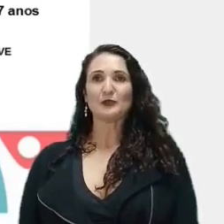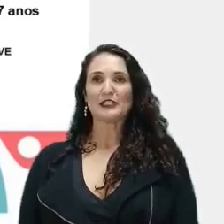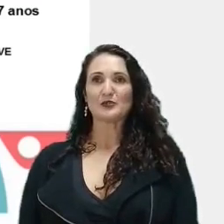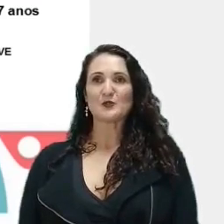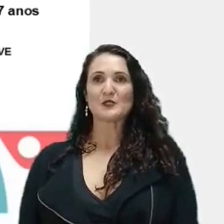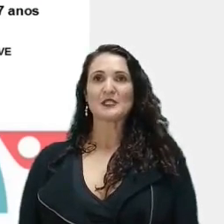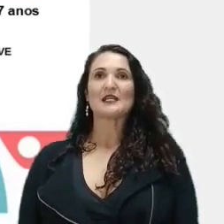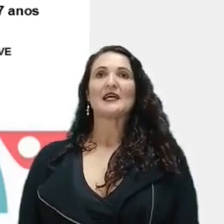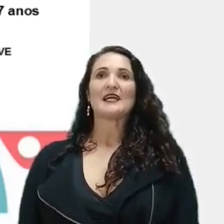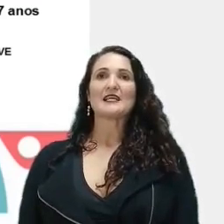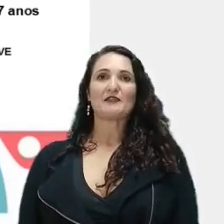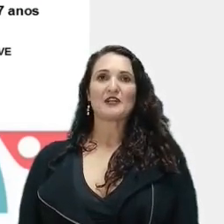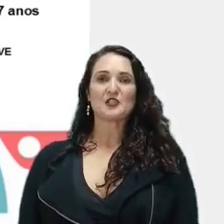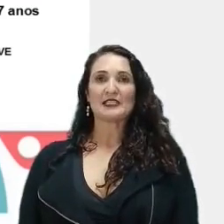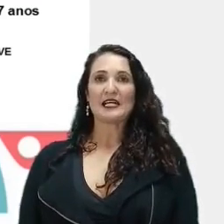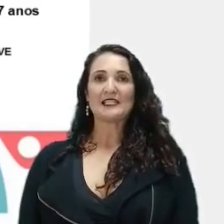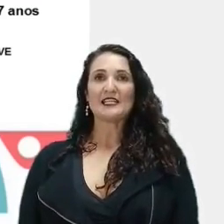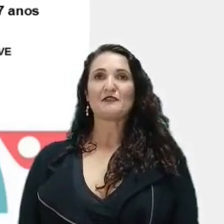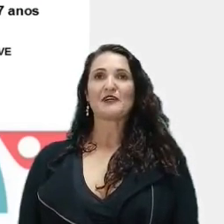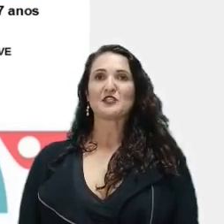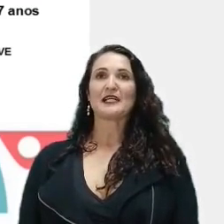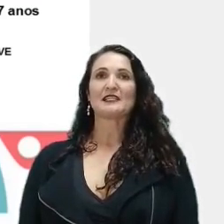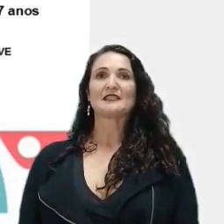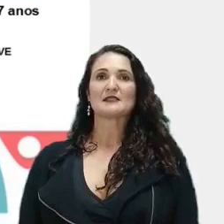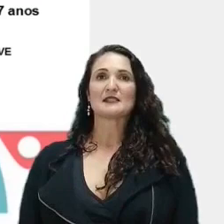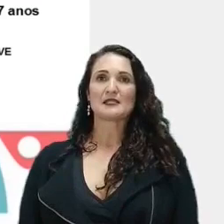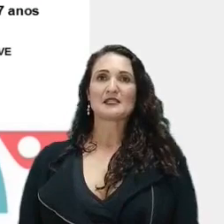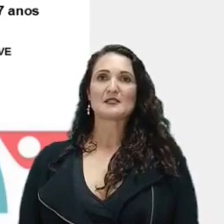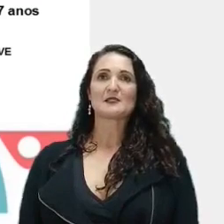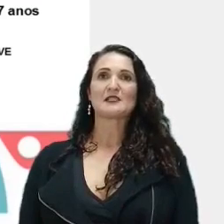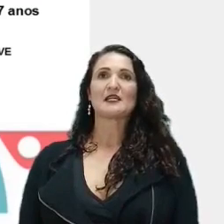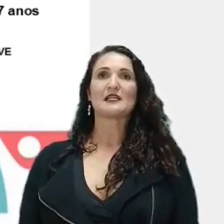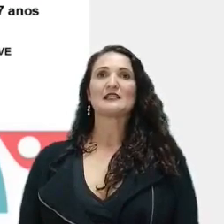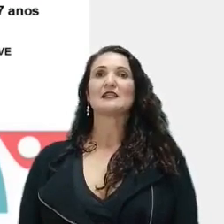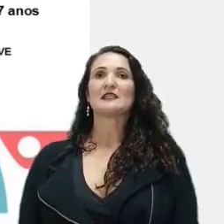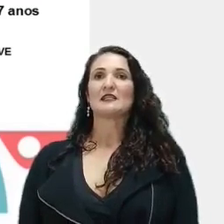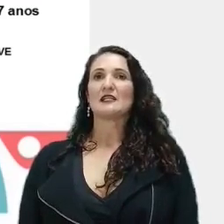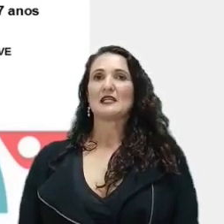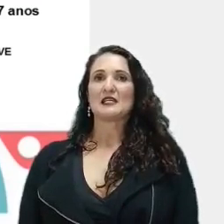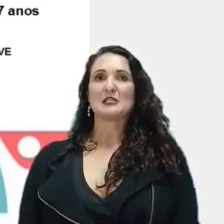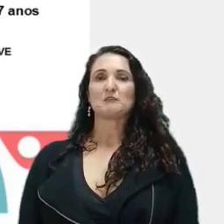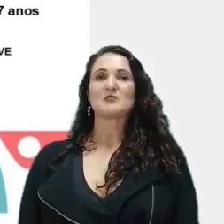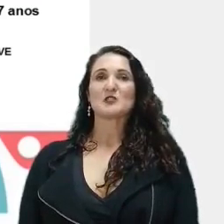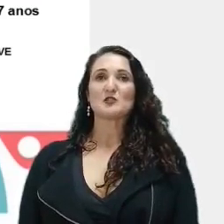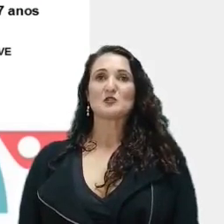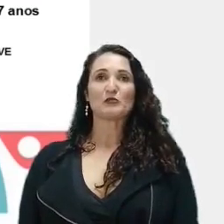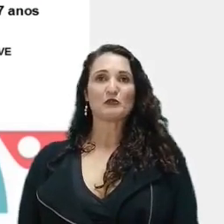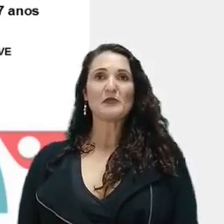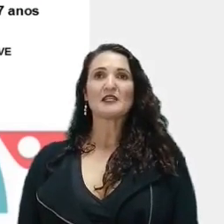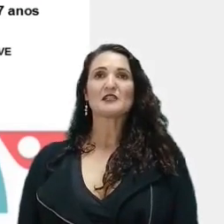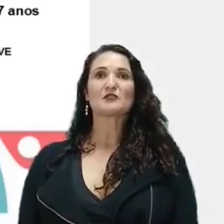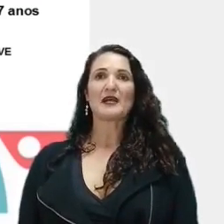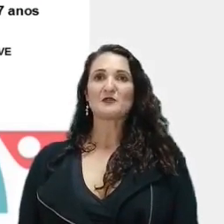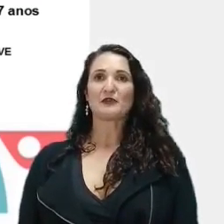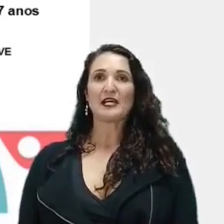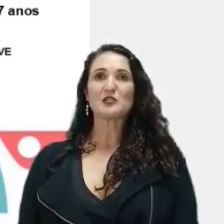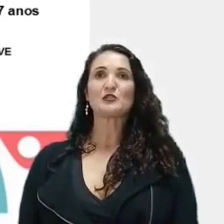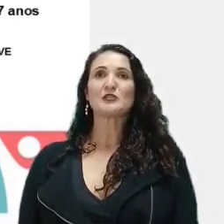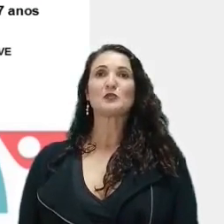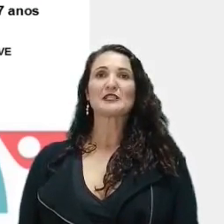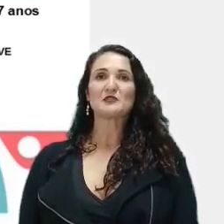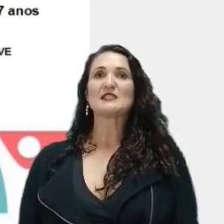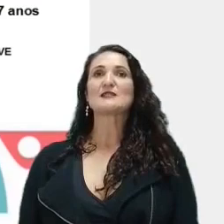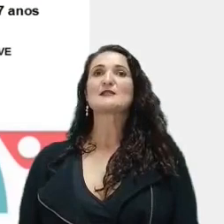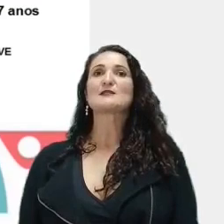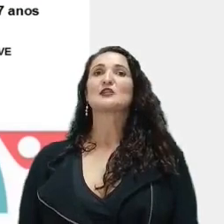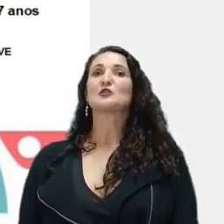4 anos. Essa faixa etária é a faixa etária das crianças que ainda estão em desenvolvimento, mais frágil, que